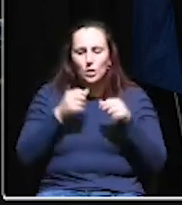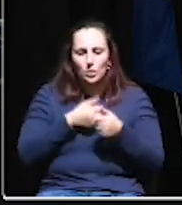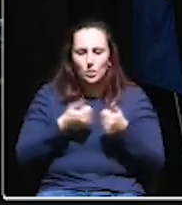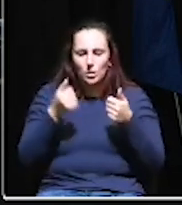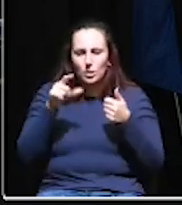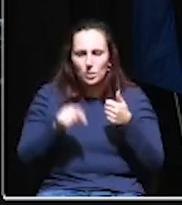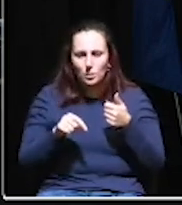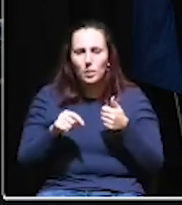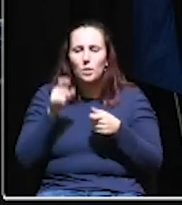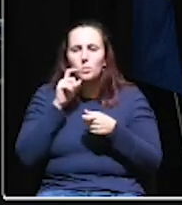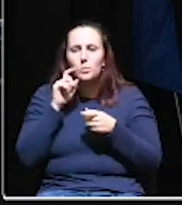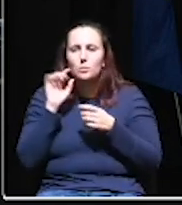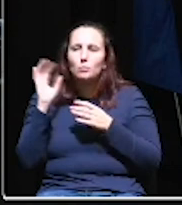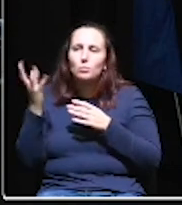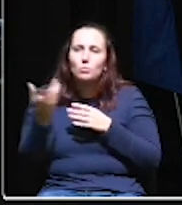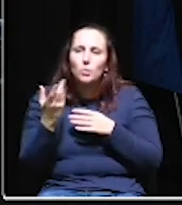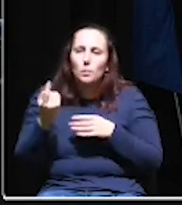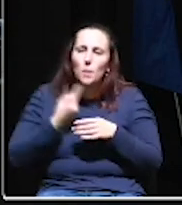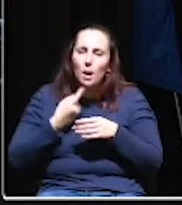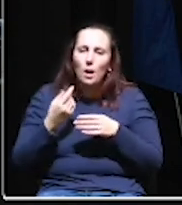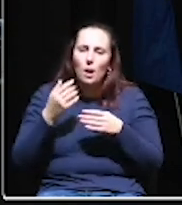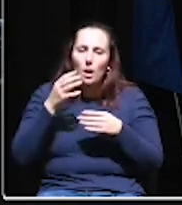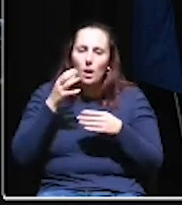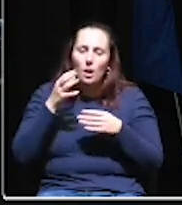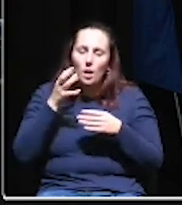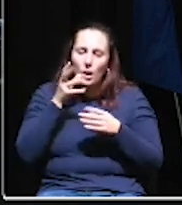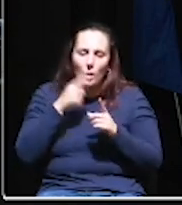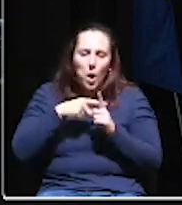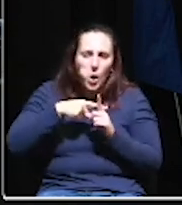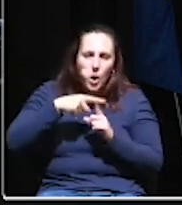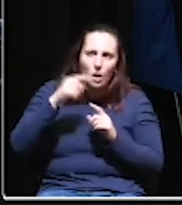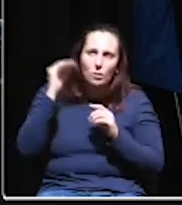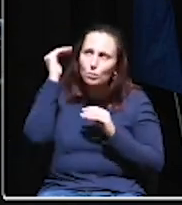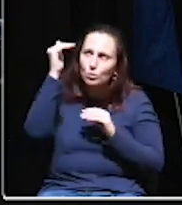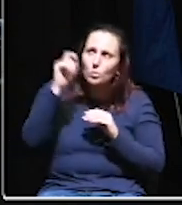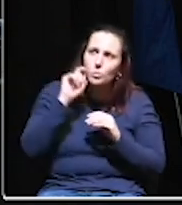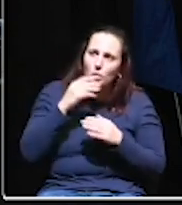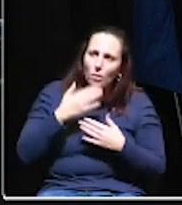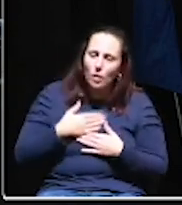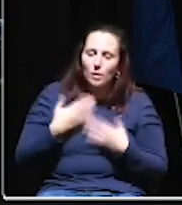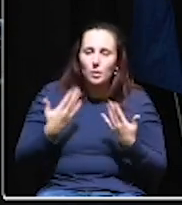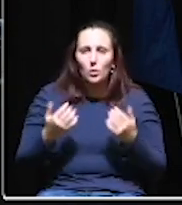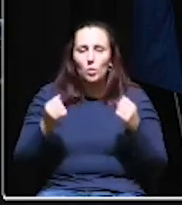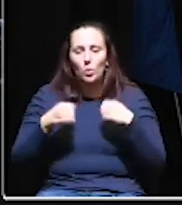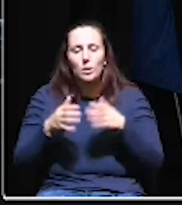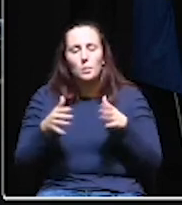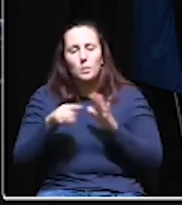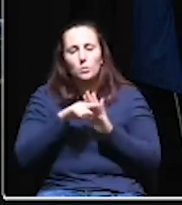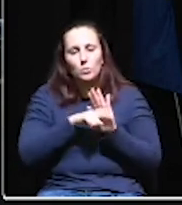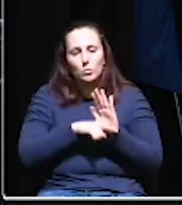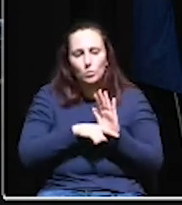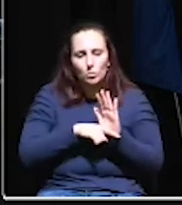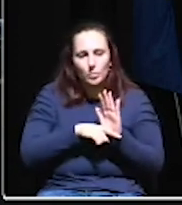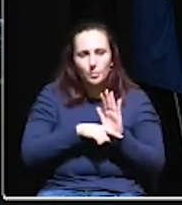construção de refúgios climáticos para abrigar as pessoas nos dias de maior calor. De forma geral, estamos de acordo com a grande maioria das medidas inseridas no pilar